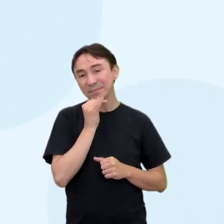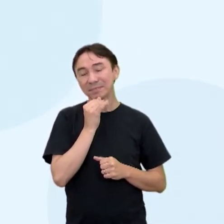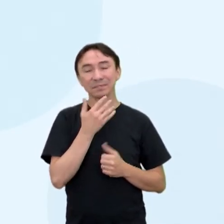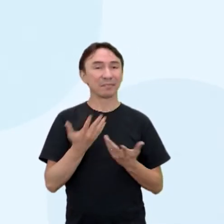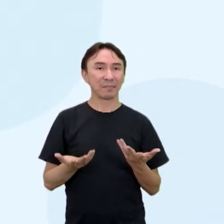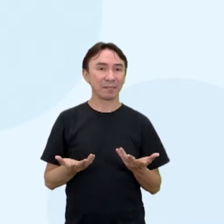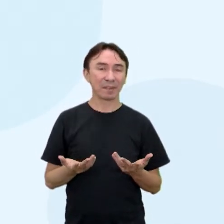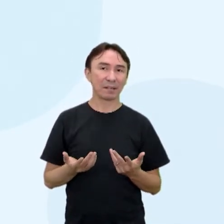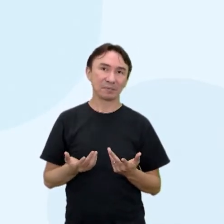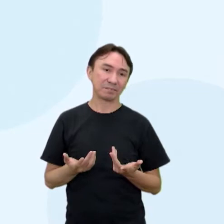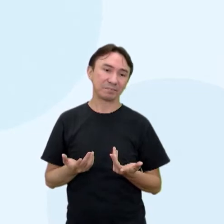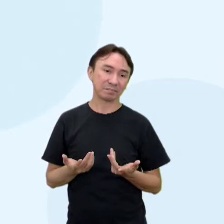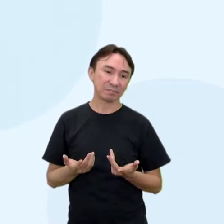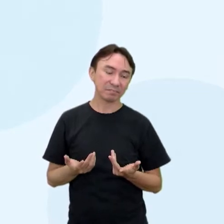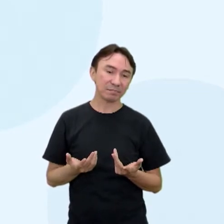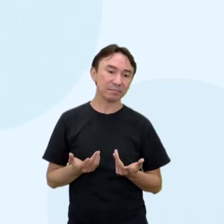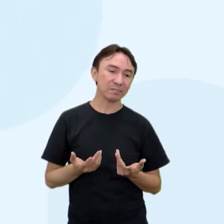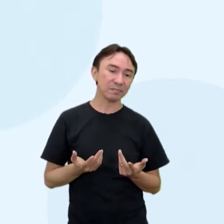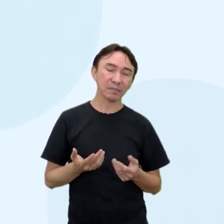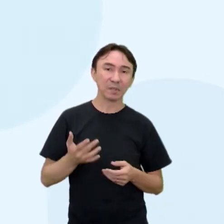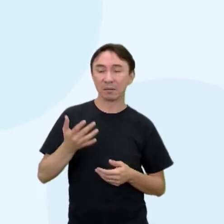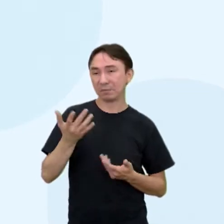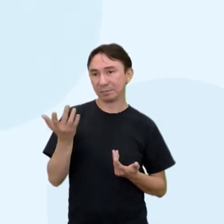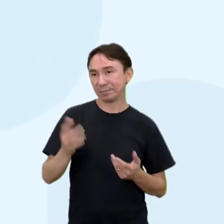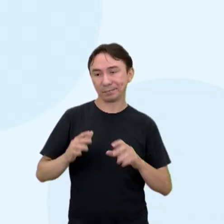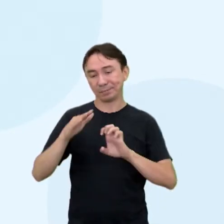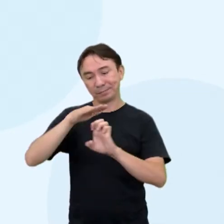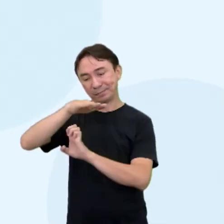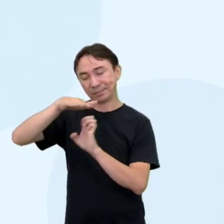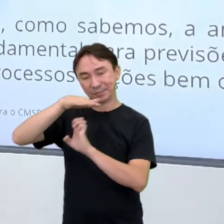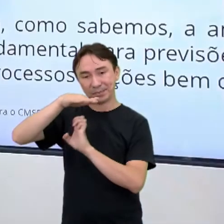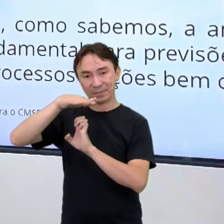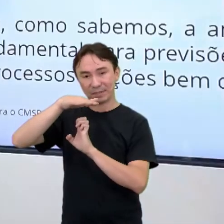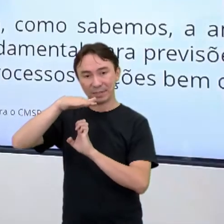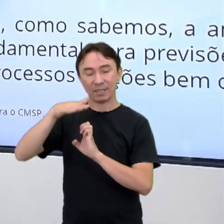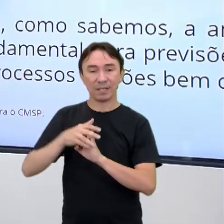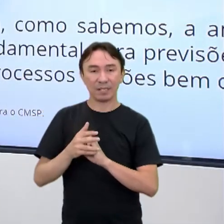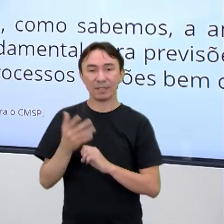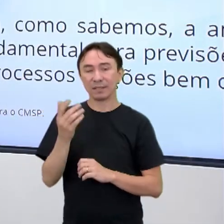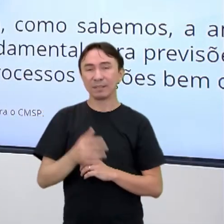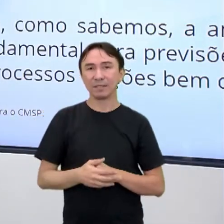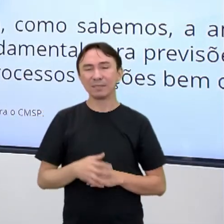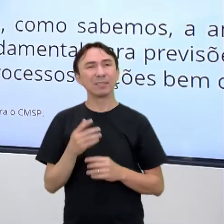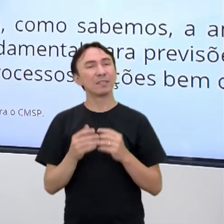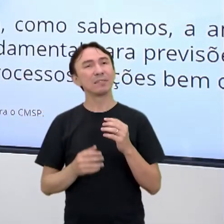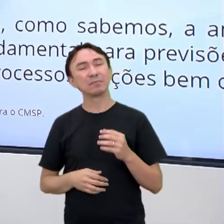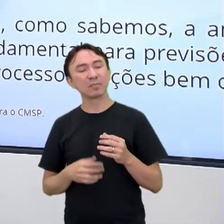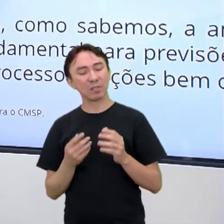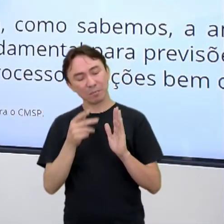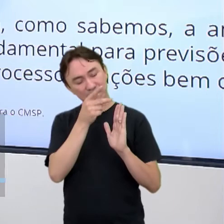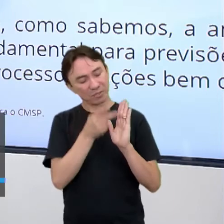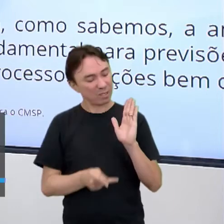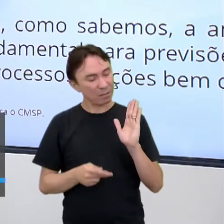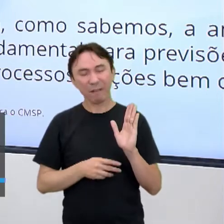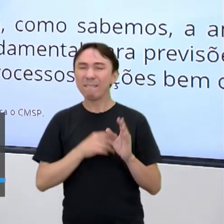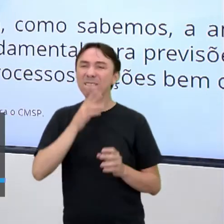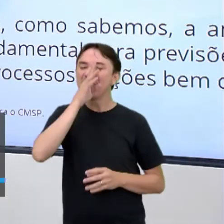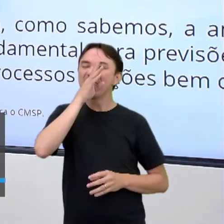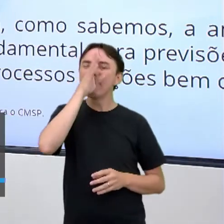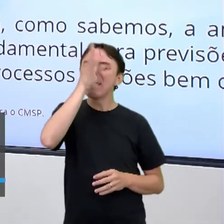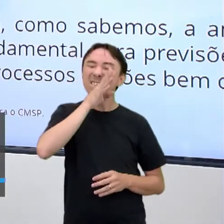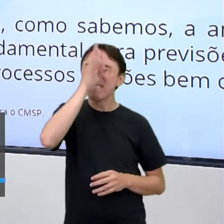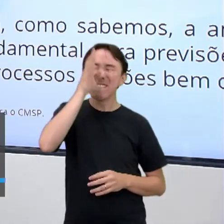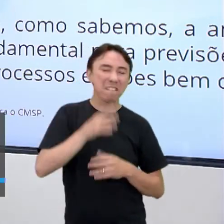consciência, ninguém vai fazer isso, uma empresa prever, né, projetos sem ter alguma expectativa, né, sem ter o